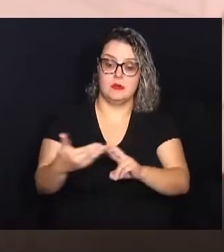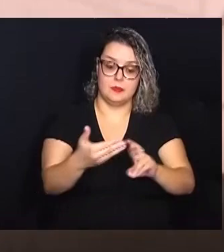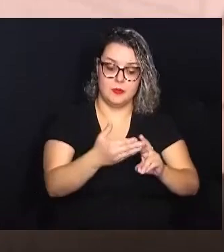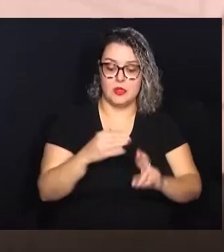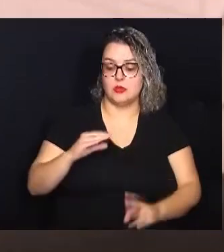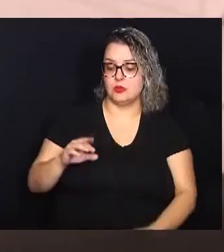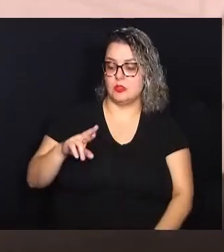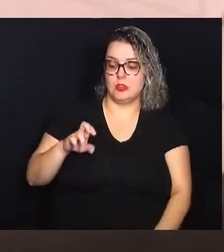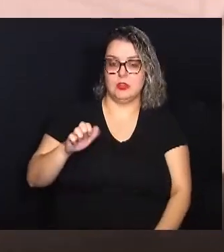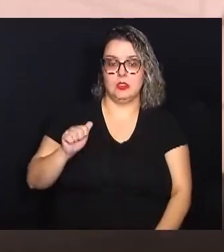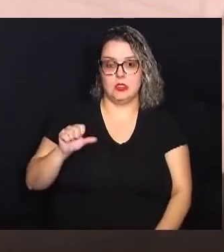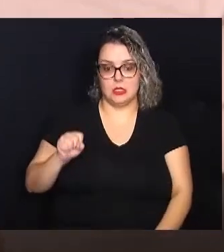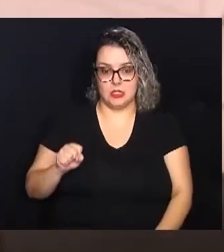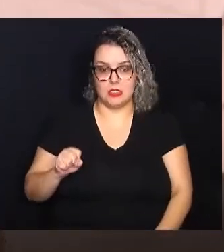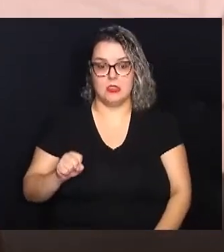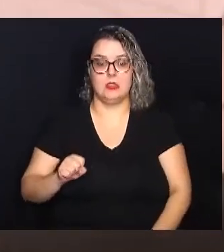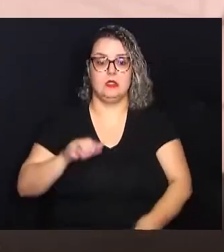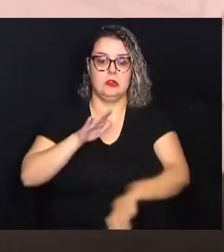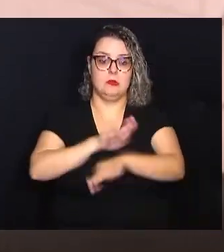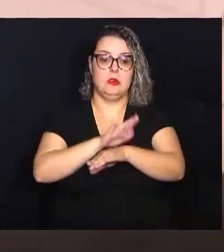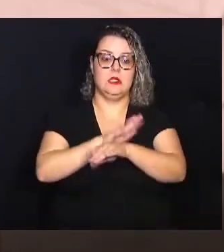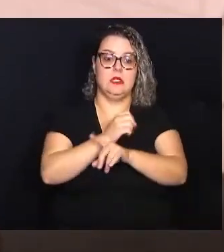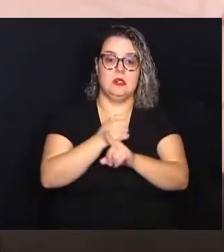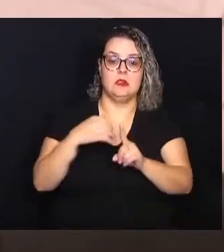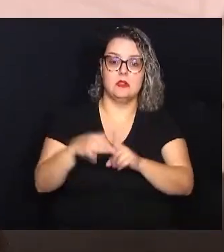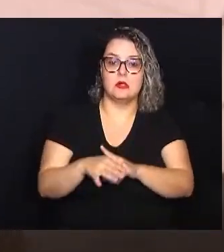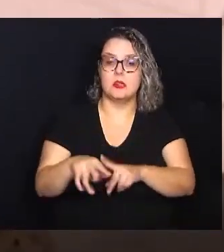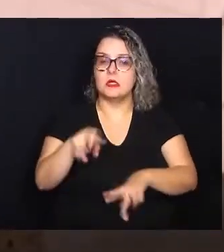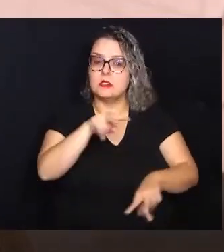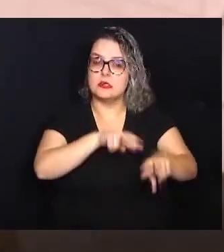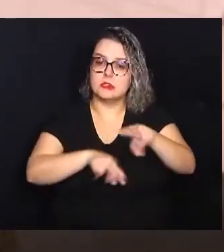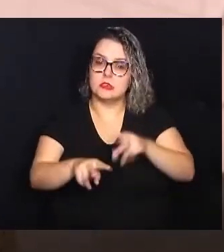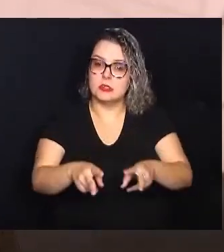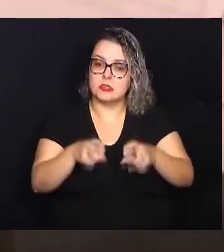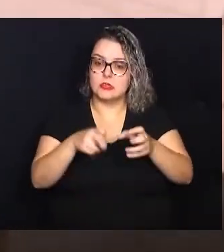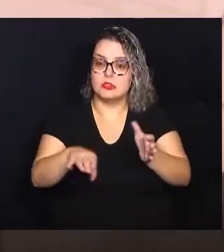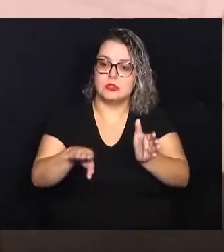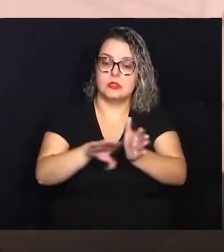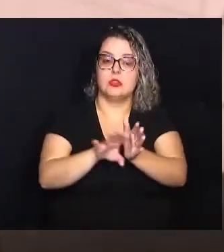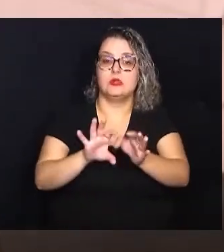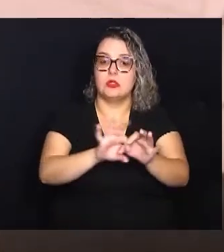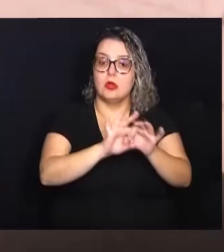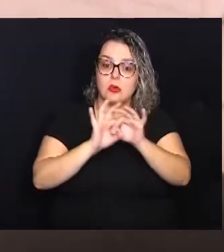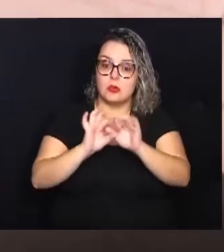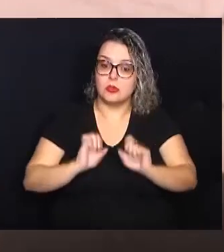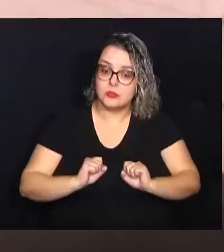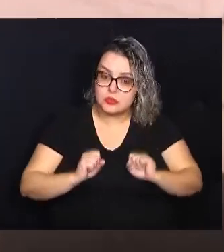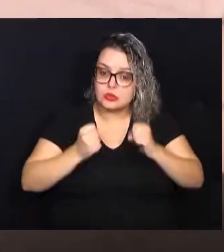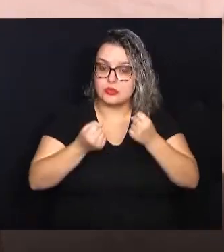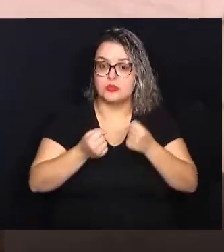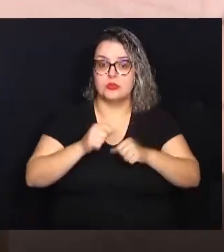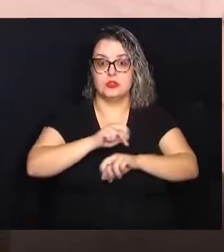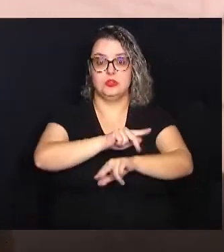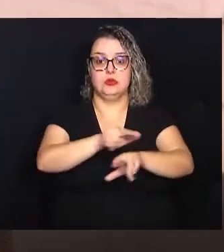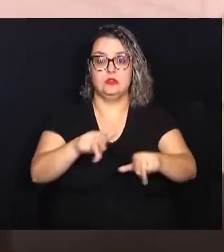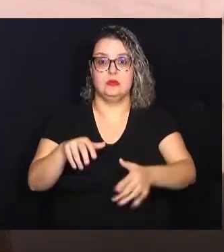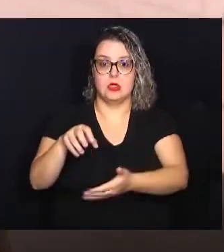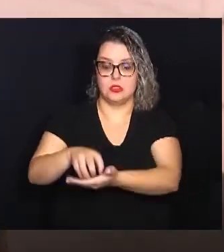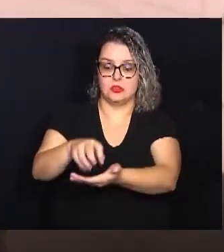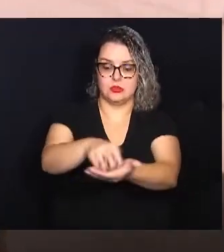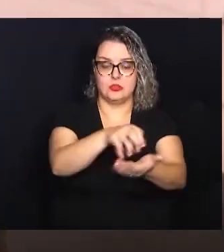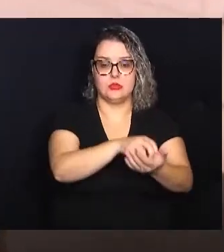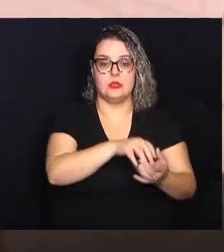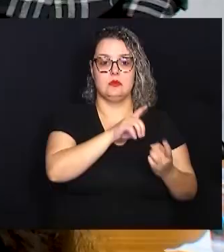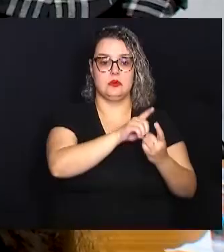que é feito pela assistência social. Então esse olhar veio da união de esforços de vários departamentos que fazem o atendimento